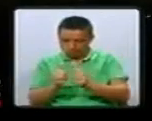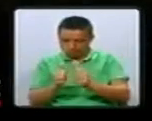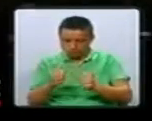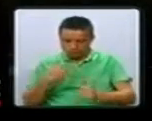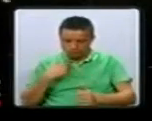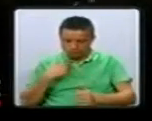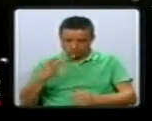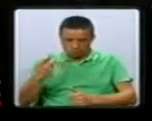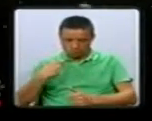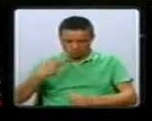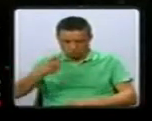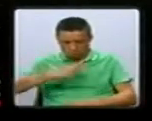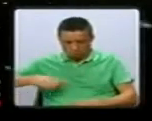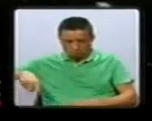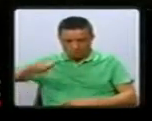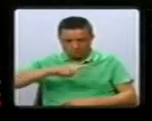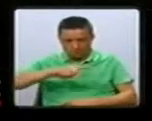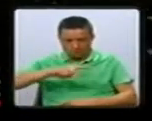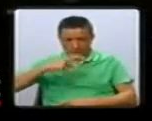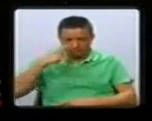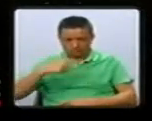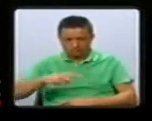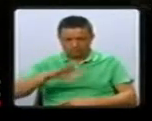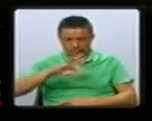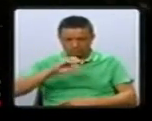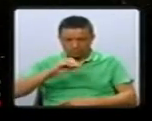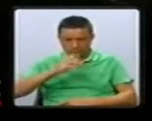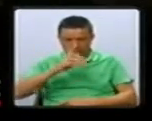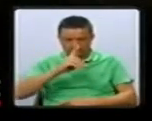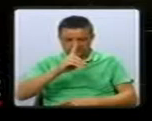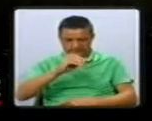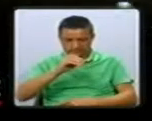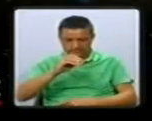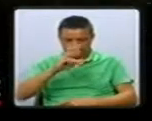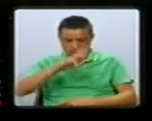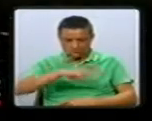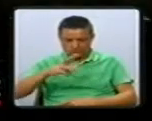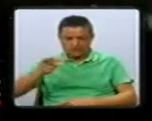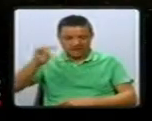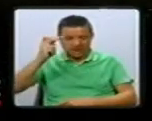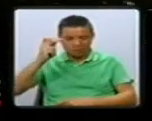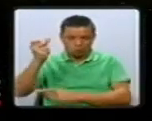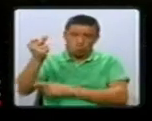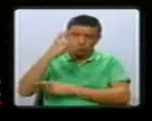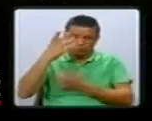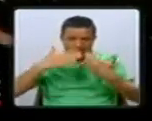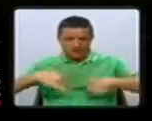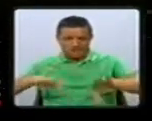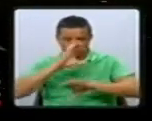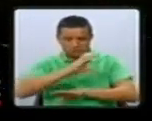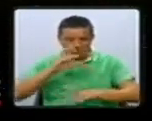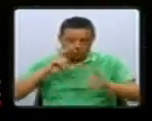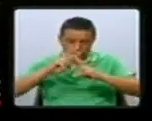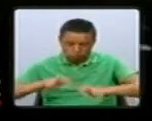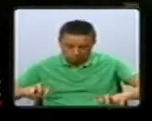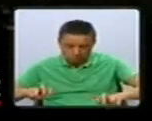falar de galáxias que foram encontradas a cerca de 40 a 60 milhões de anos-luz, o que os cientistas tentaram descobrir foi